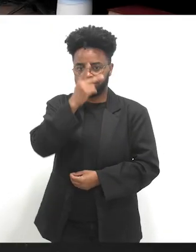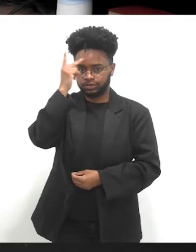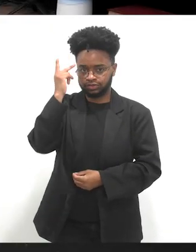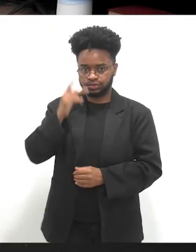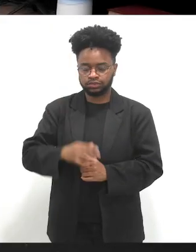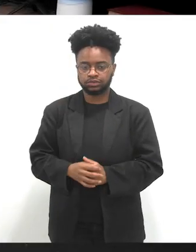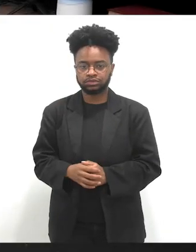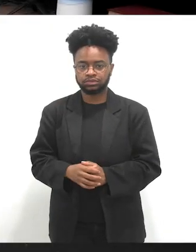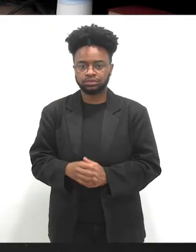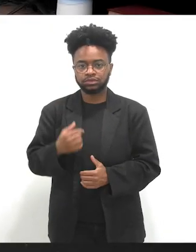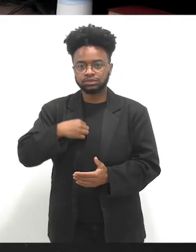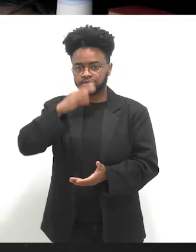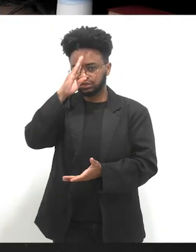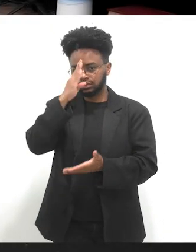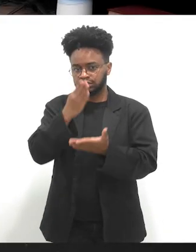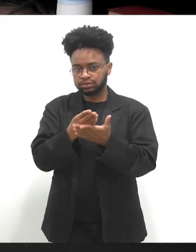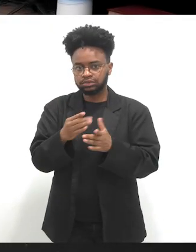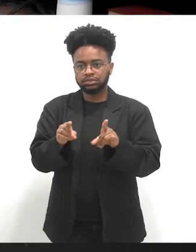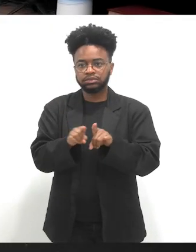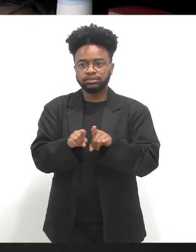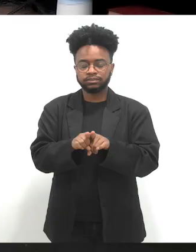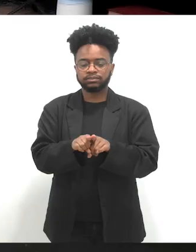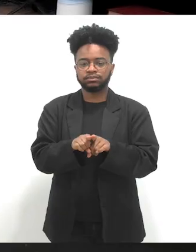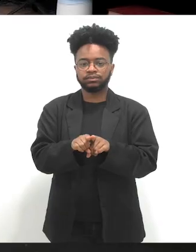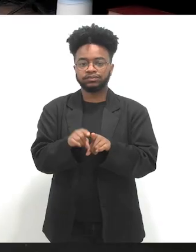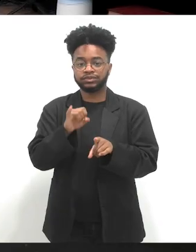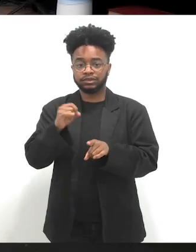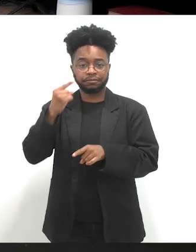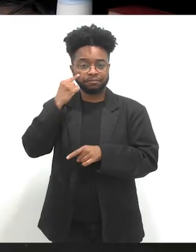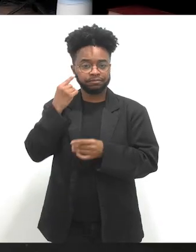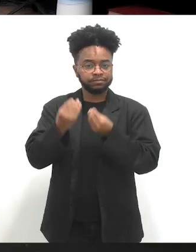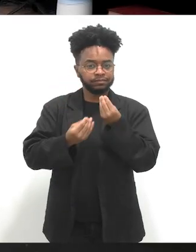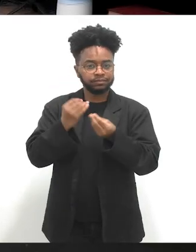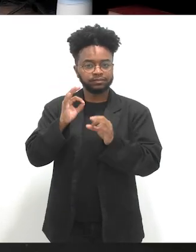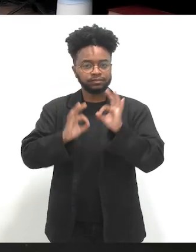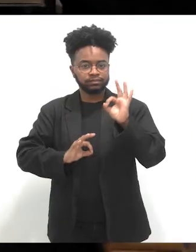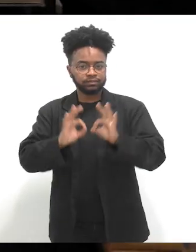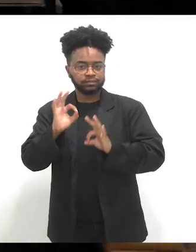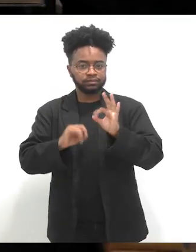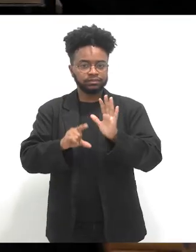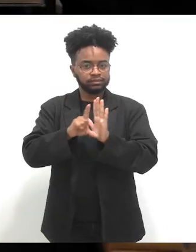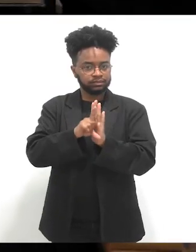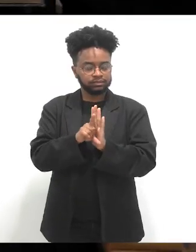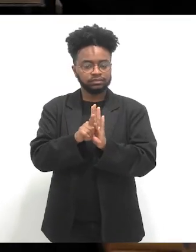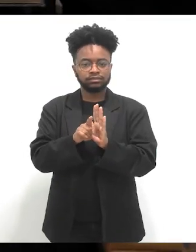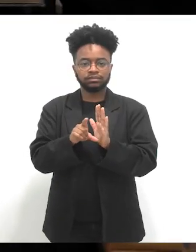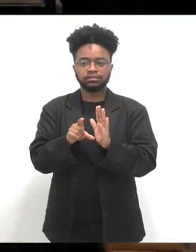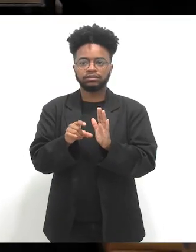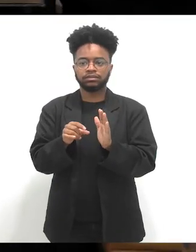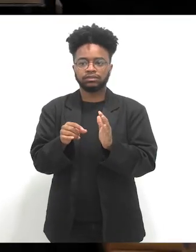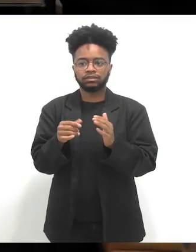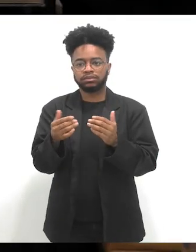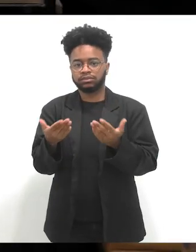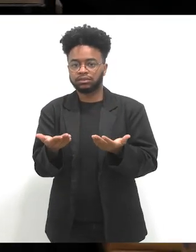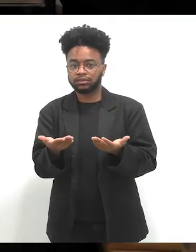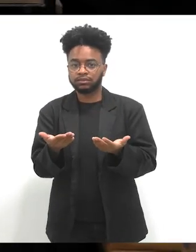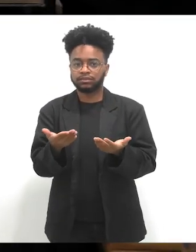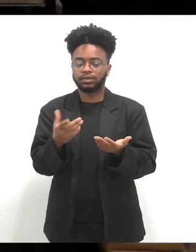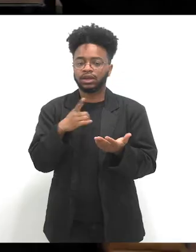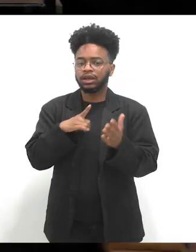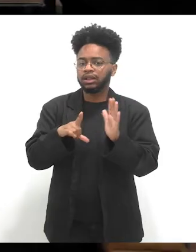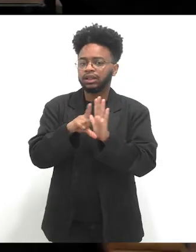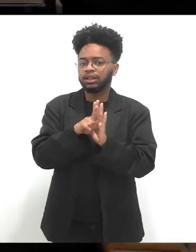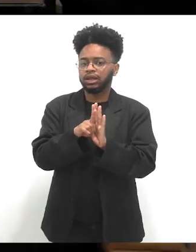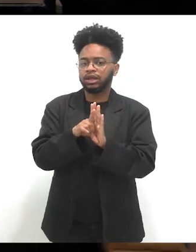pessoa. E eu acho que também se a gente pensar também a própria construção, né, da legislação e tudo mais,